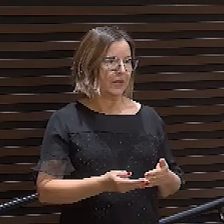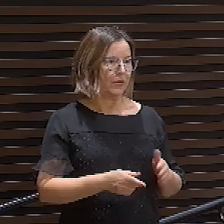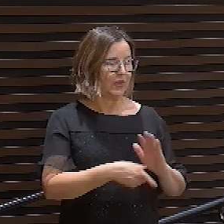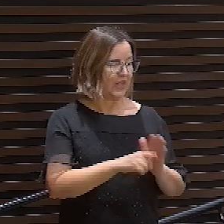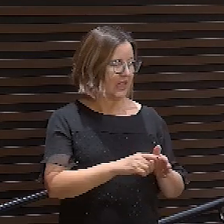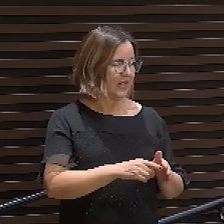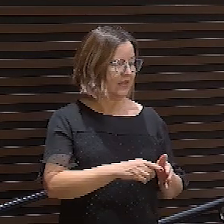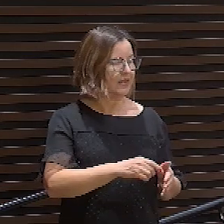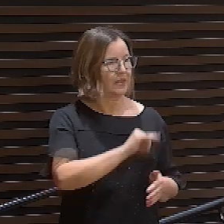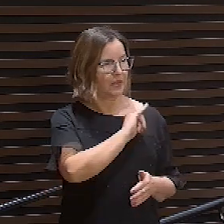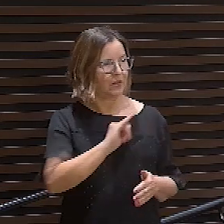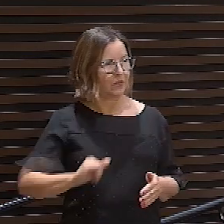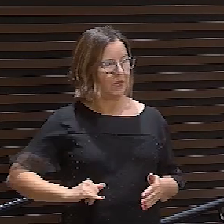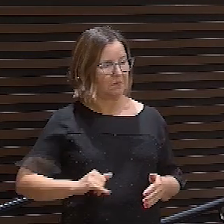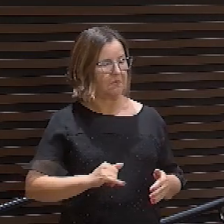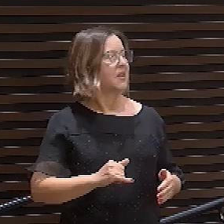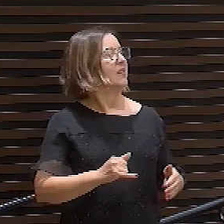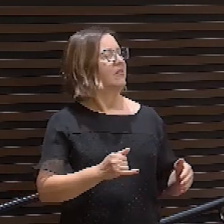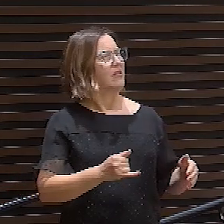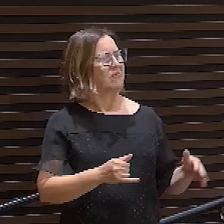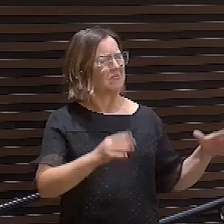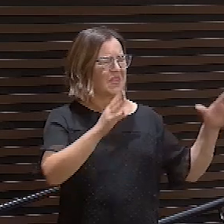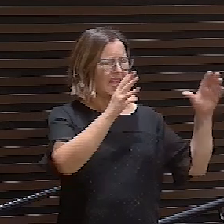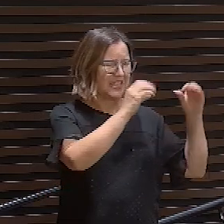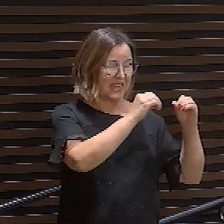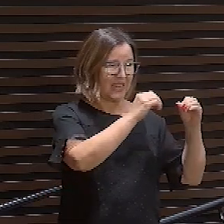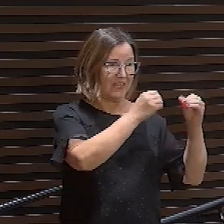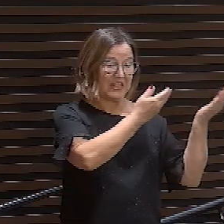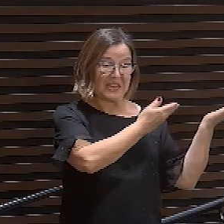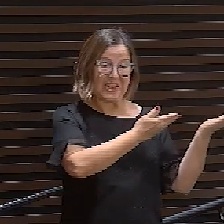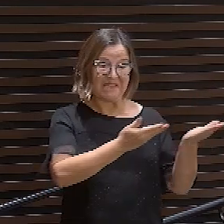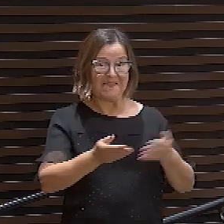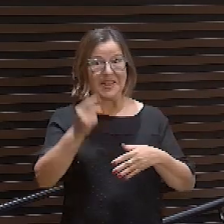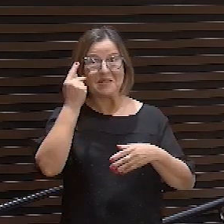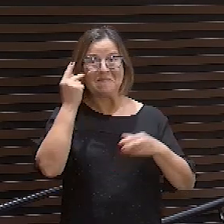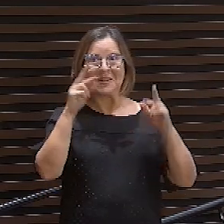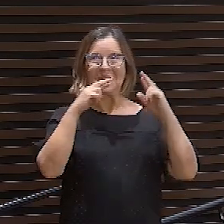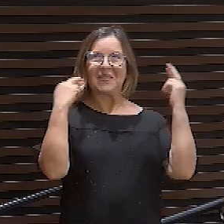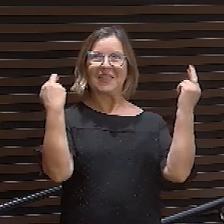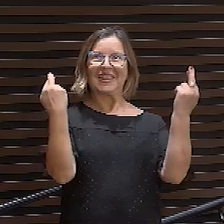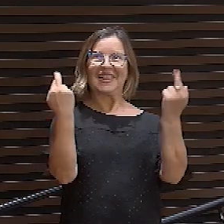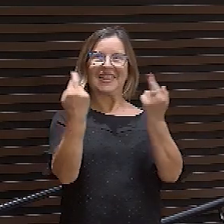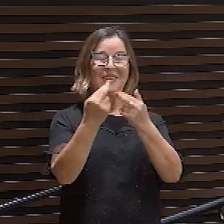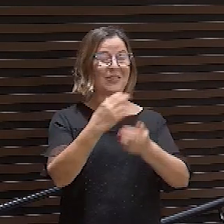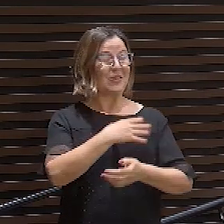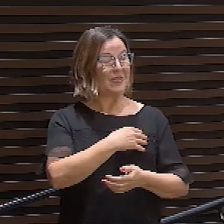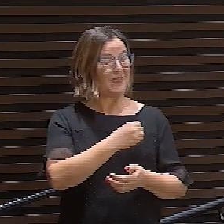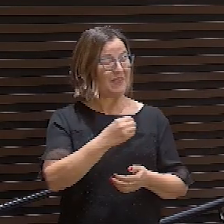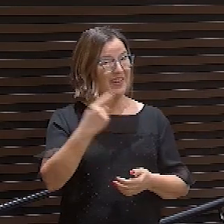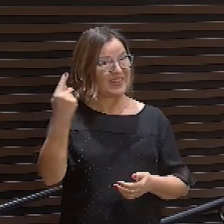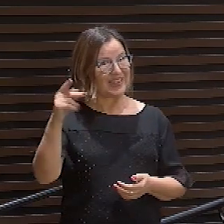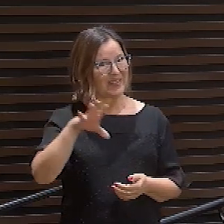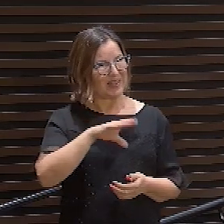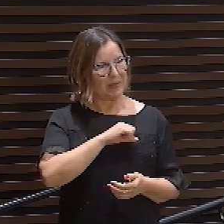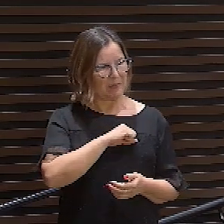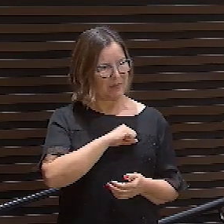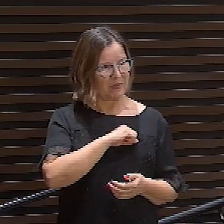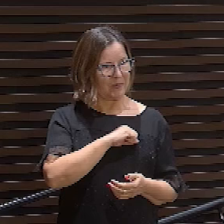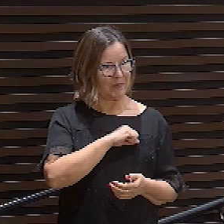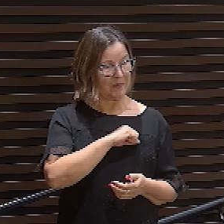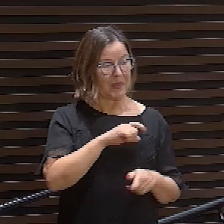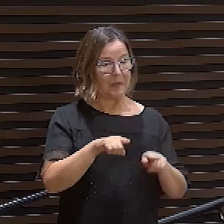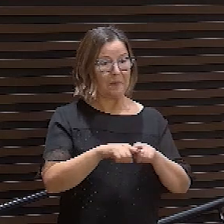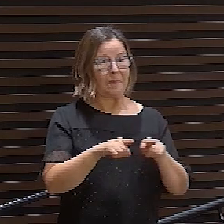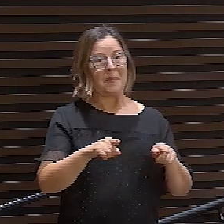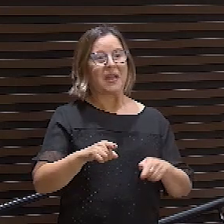seu amor, nós trazemos uma bagagem. E essa bagagem precisa ter um suporte